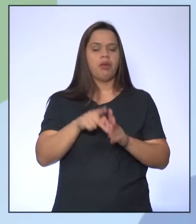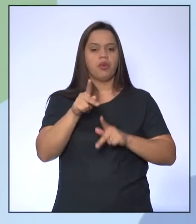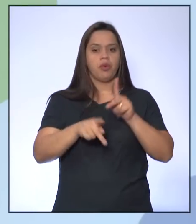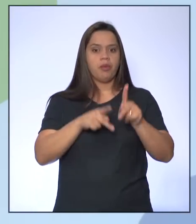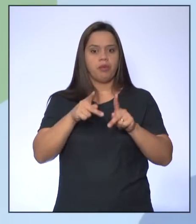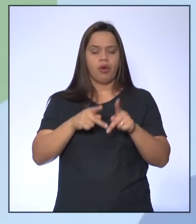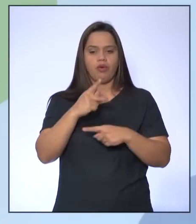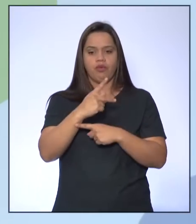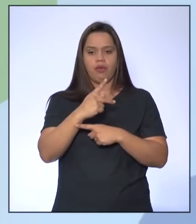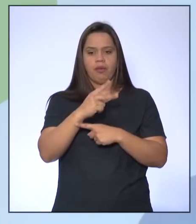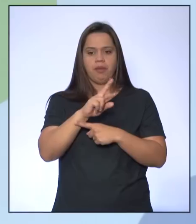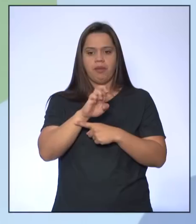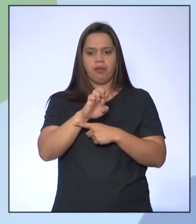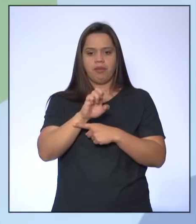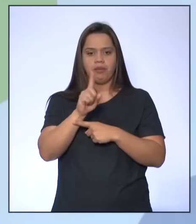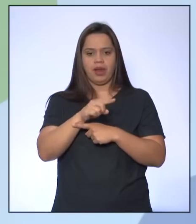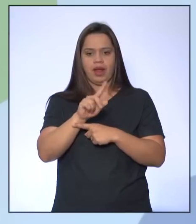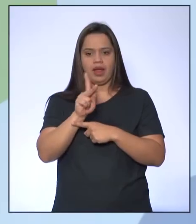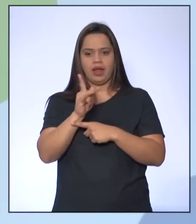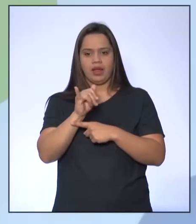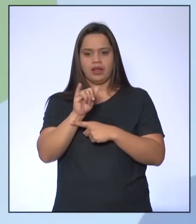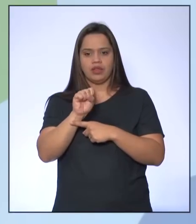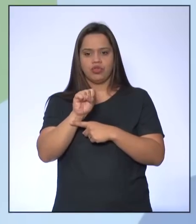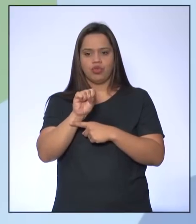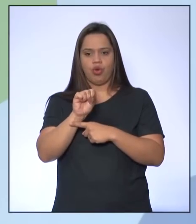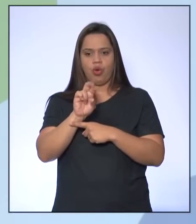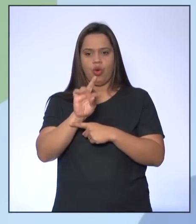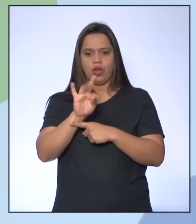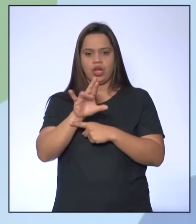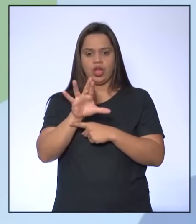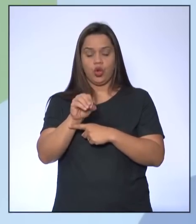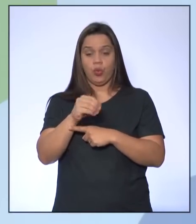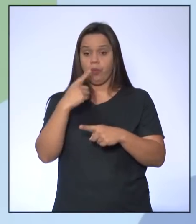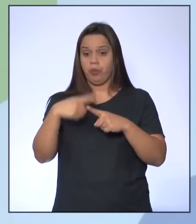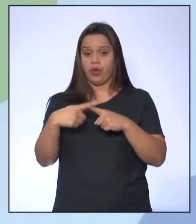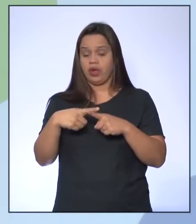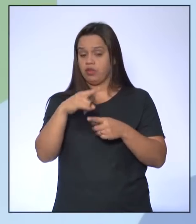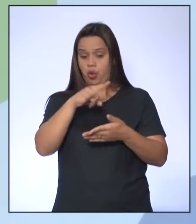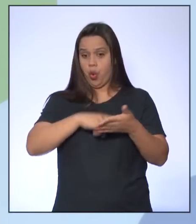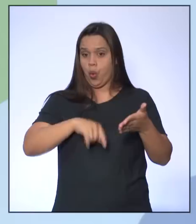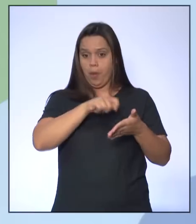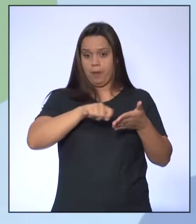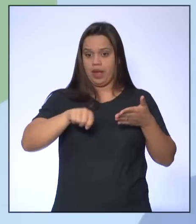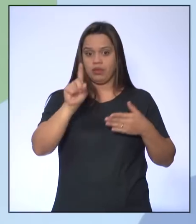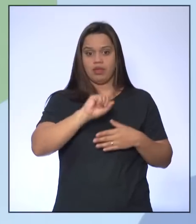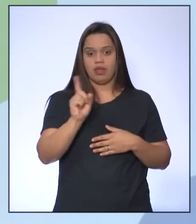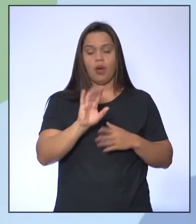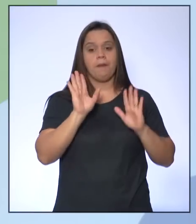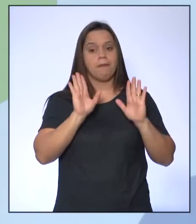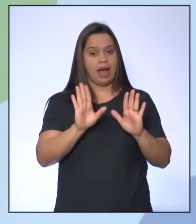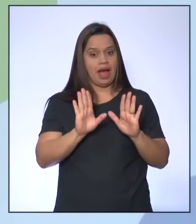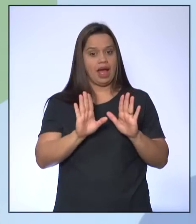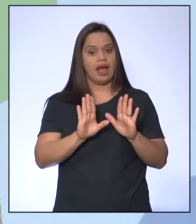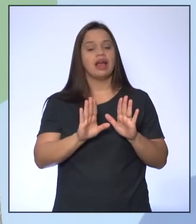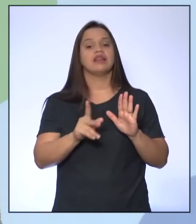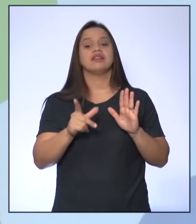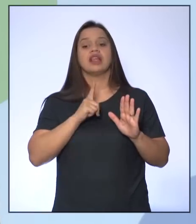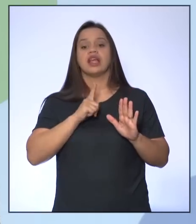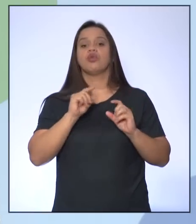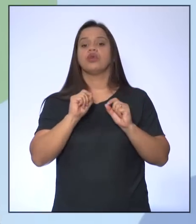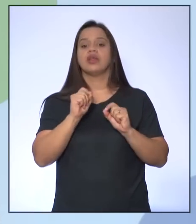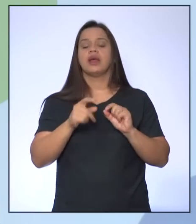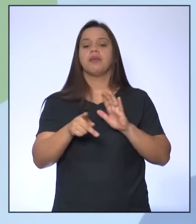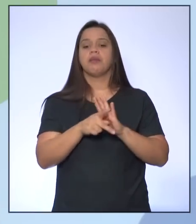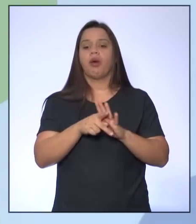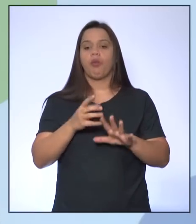não deixaram documentos escritos, porque ainda não havia escrita, mas deixaram instrumentos, deixaram seus restos mortais, que são